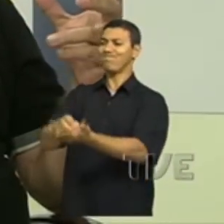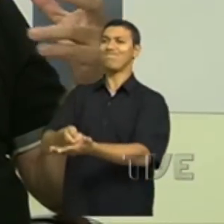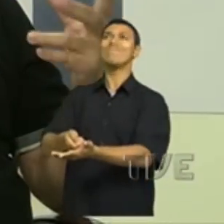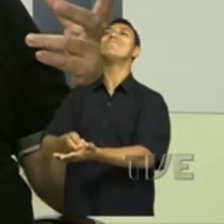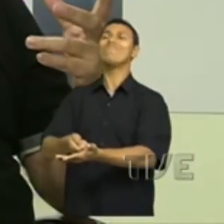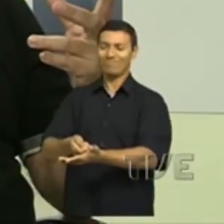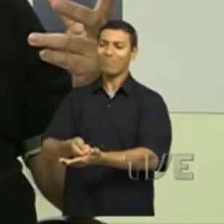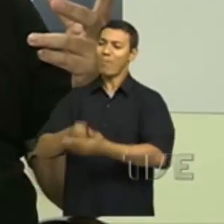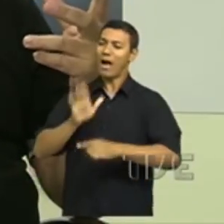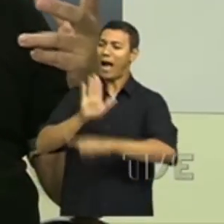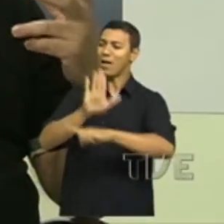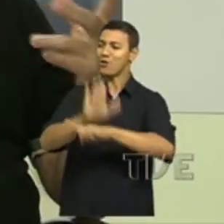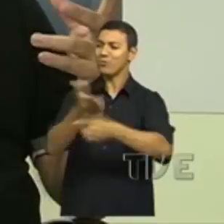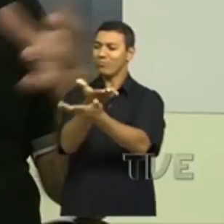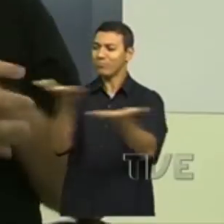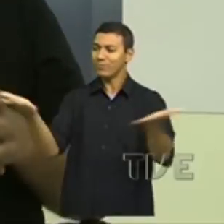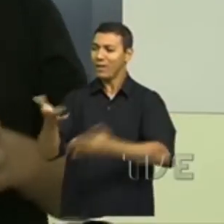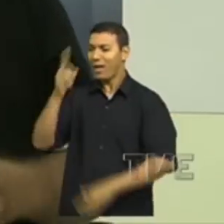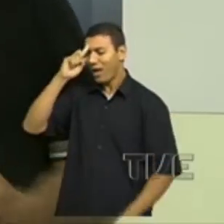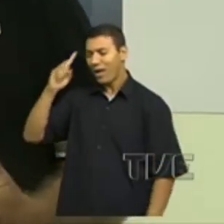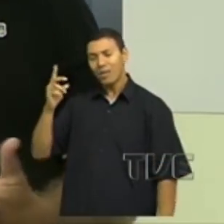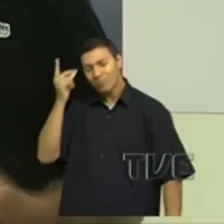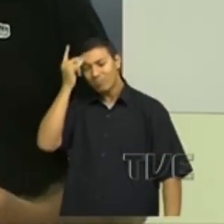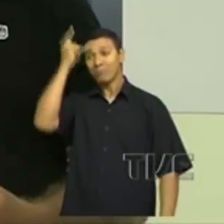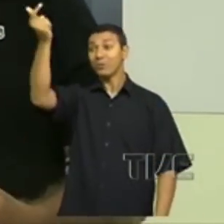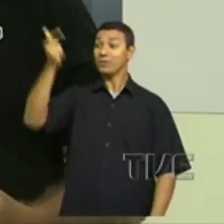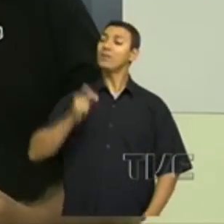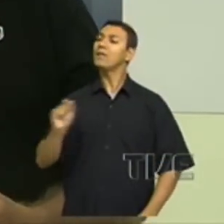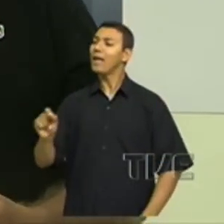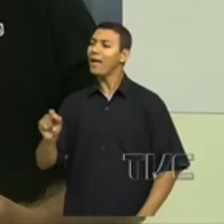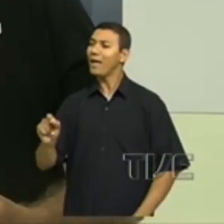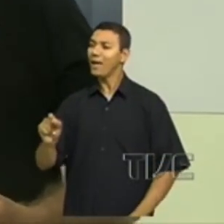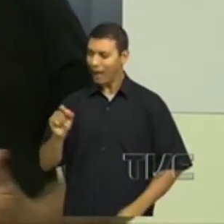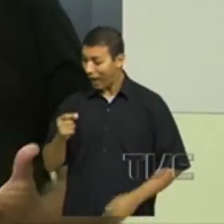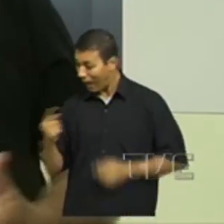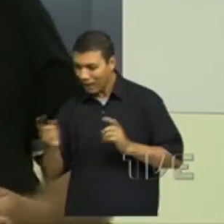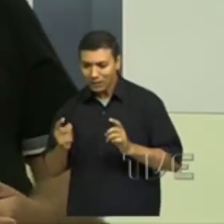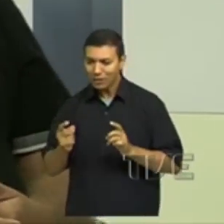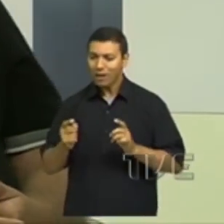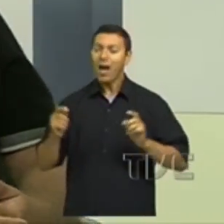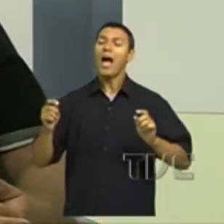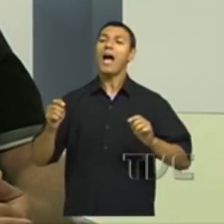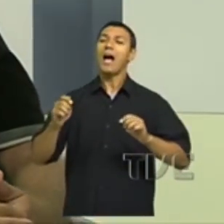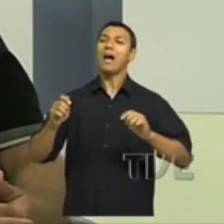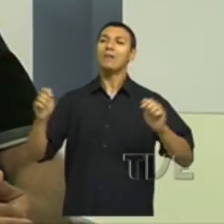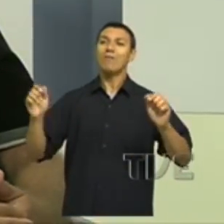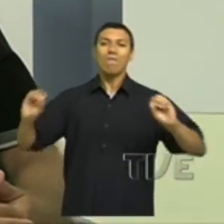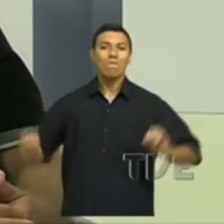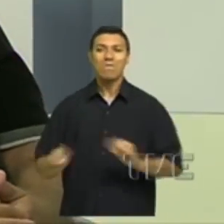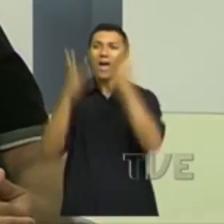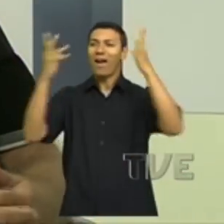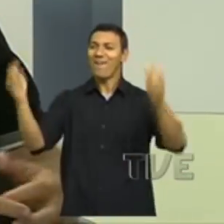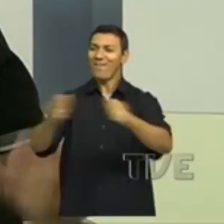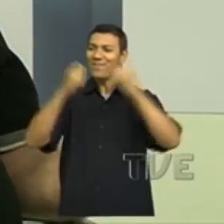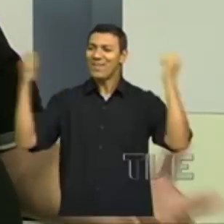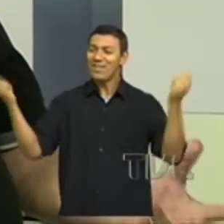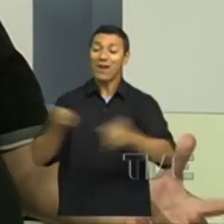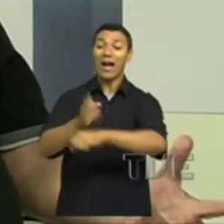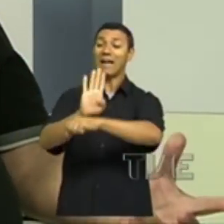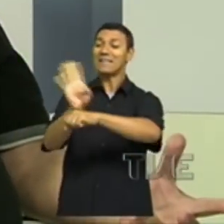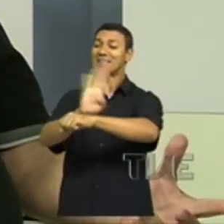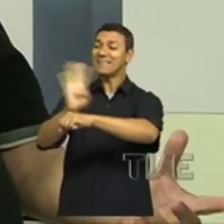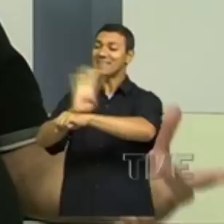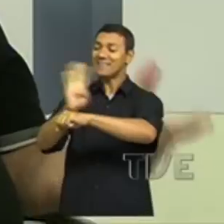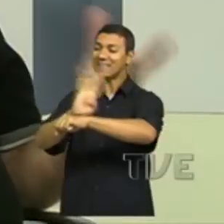precisava fazer alguma coisa. E daí surgiu a ideia de fazer um festival de cinema